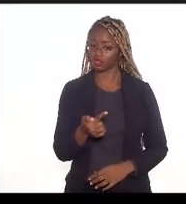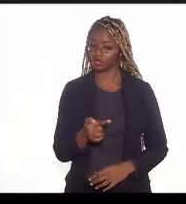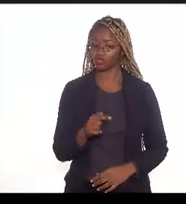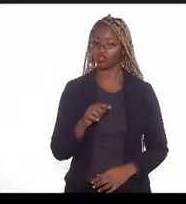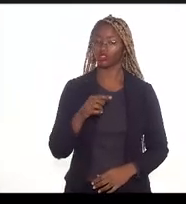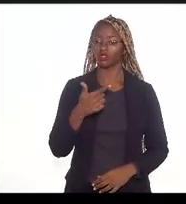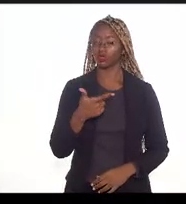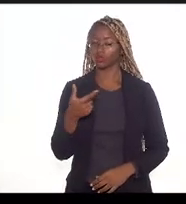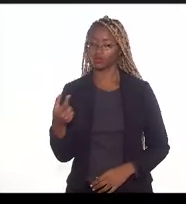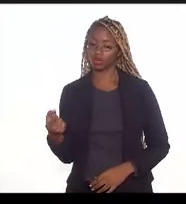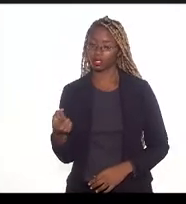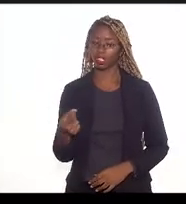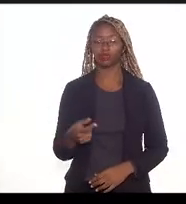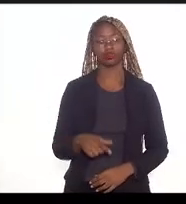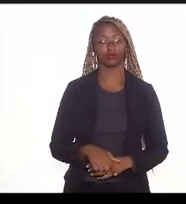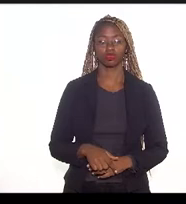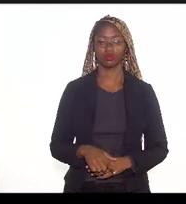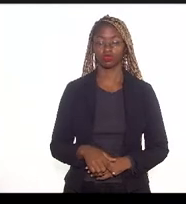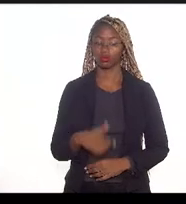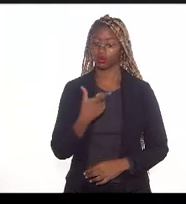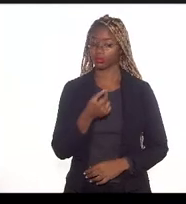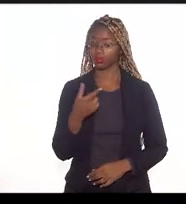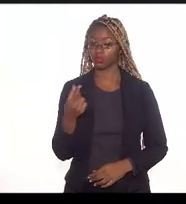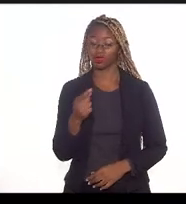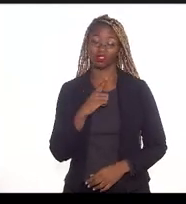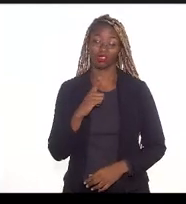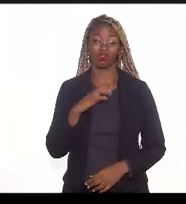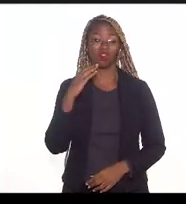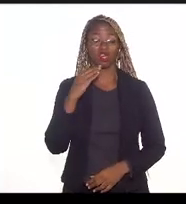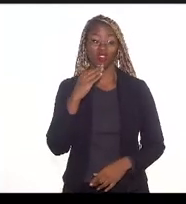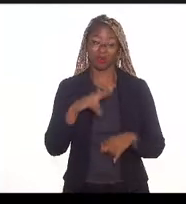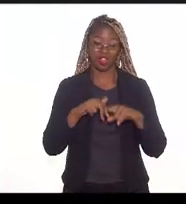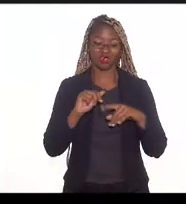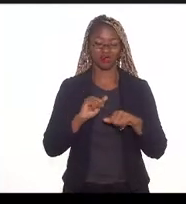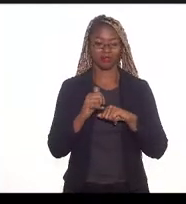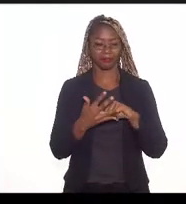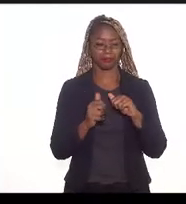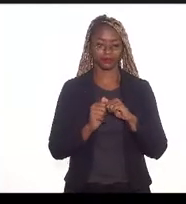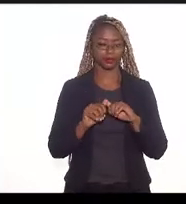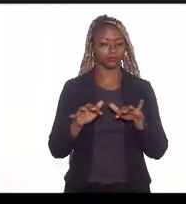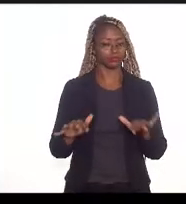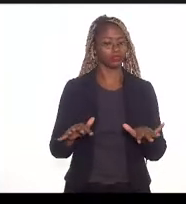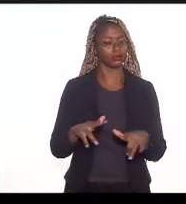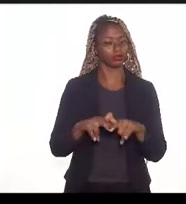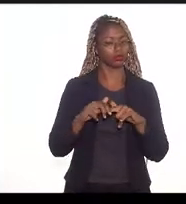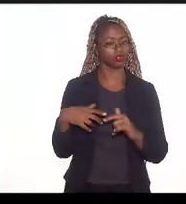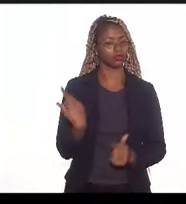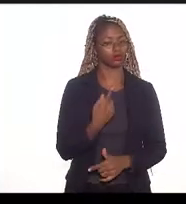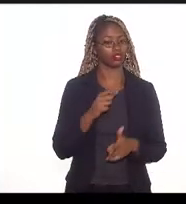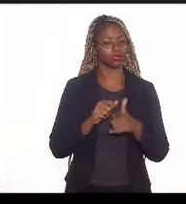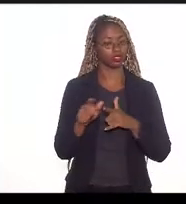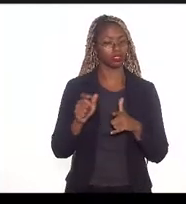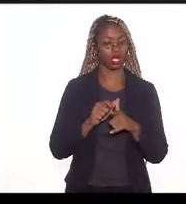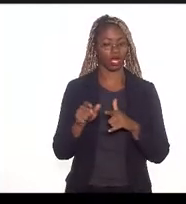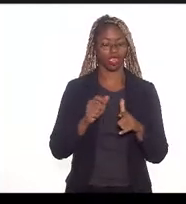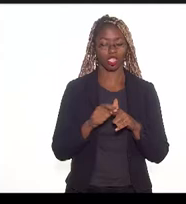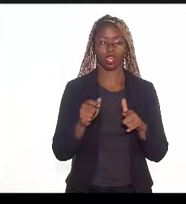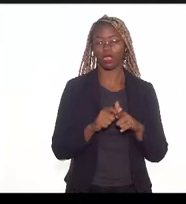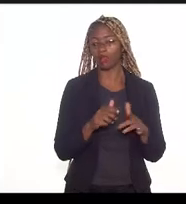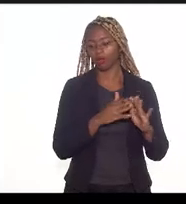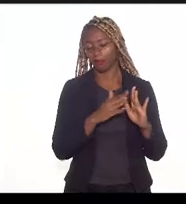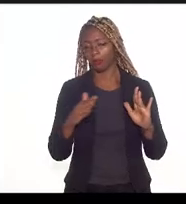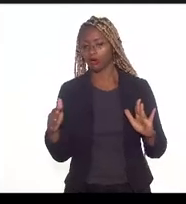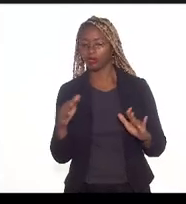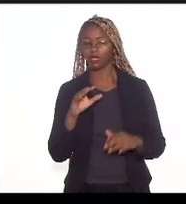teve um prejuízo, por quê? Devido à pandemia, claro, e para ajudar o empresário, a gente alongou o período de carência. Então, a